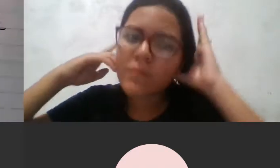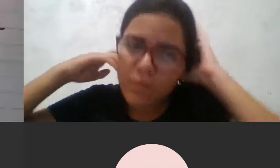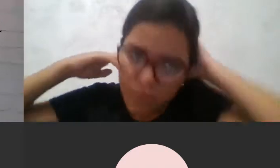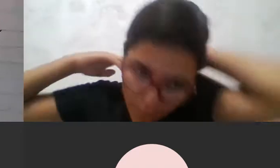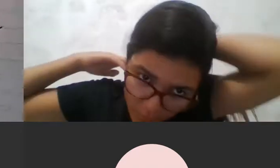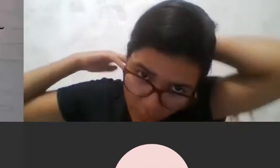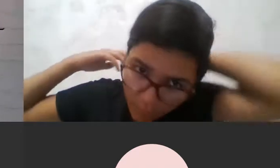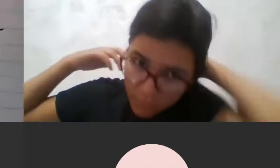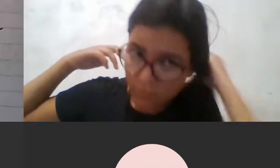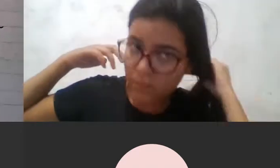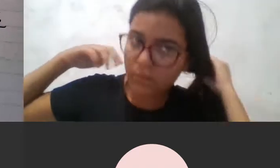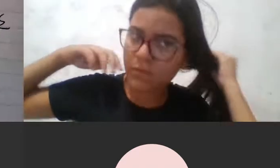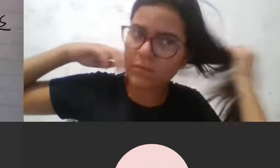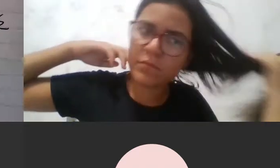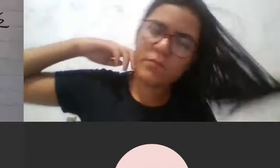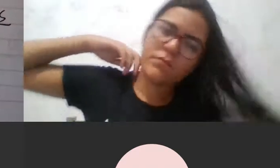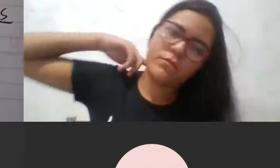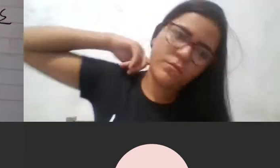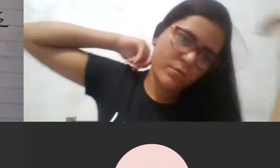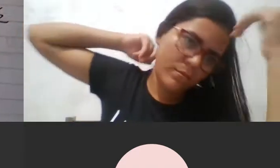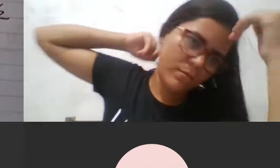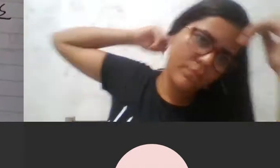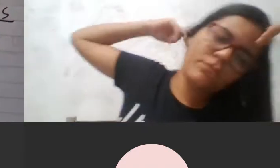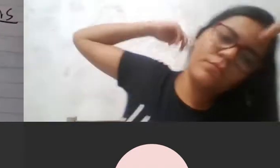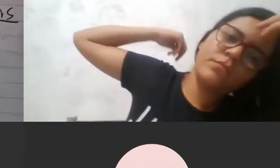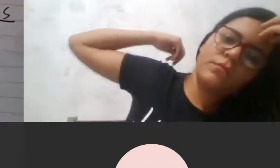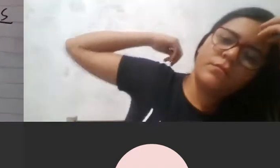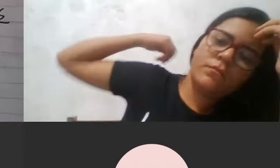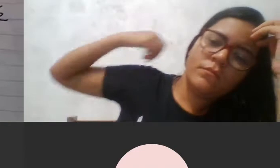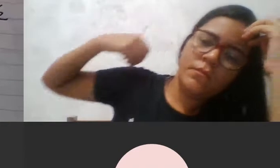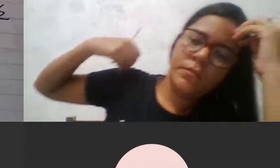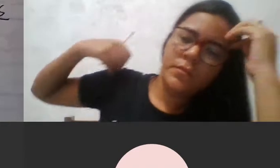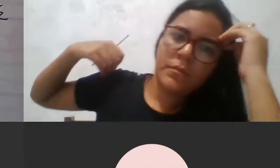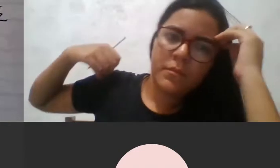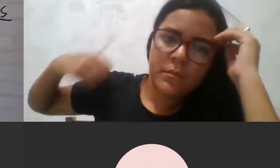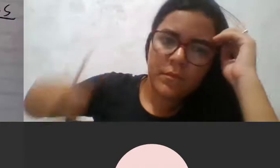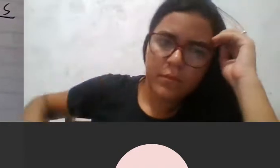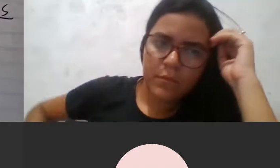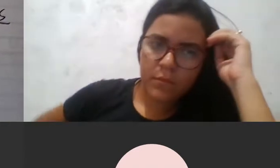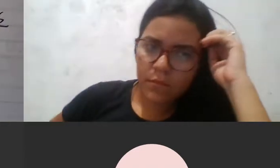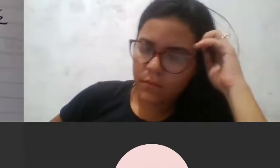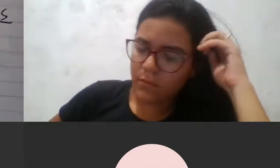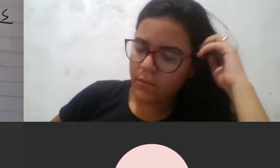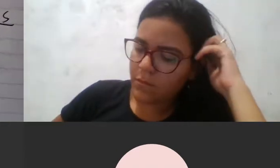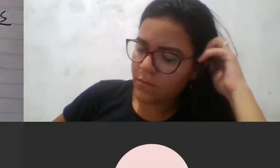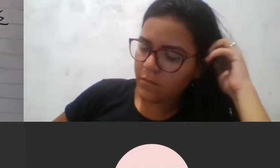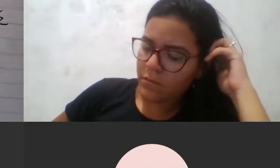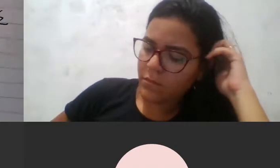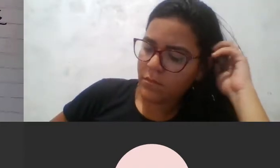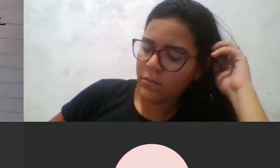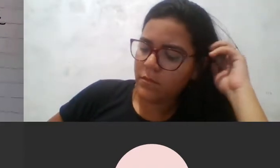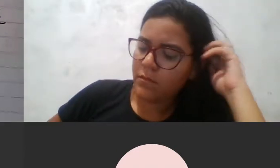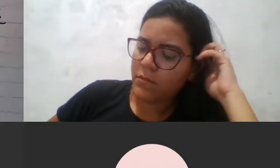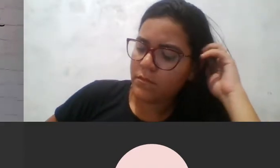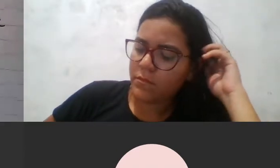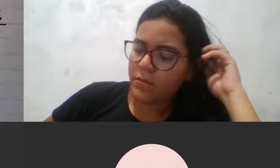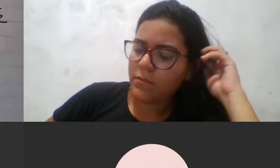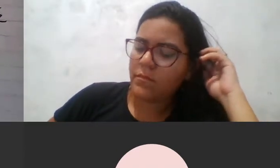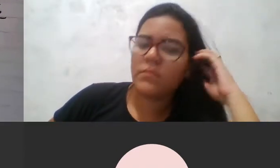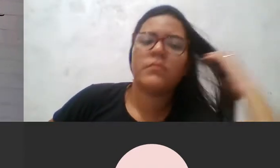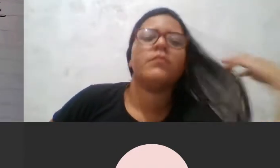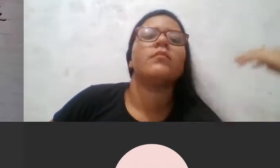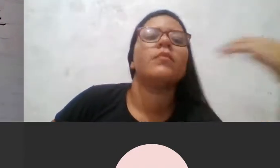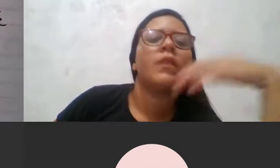Eu tenho uma massa úmida de 462 e uma massa seca de 364. Ok? E a equação ali do